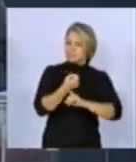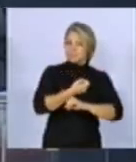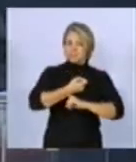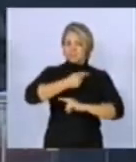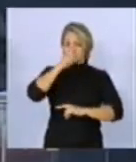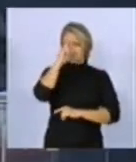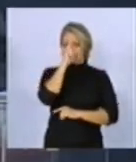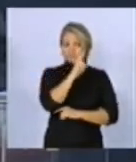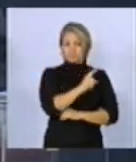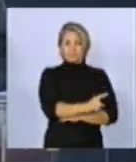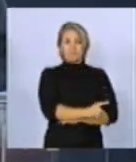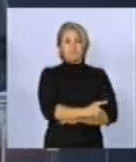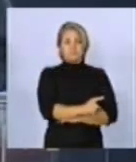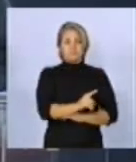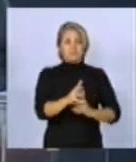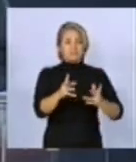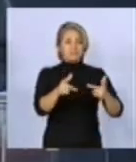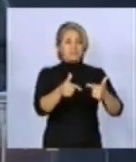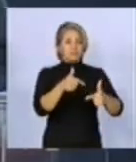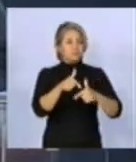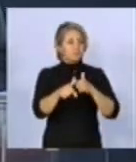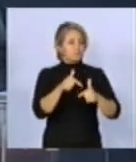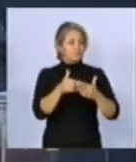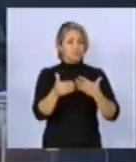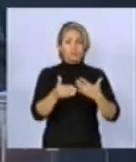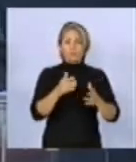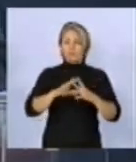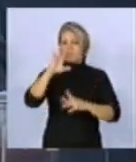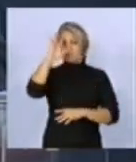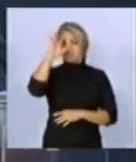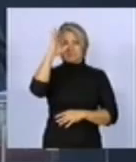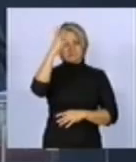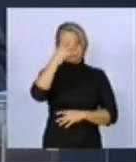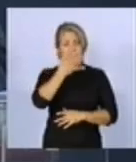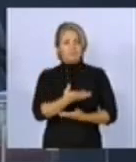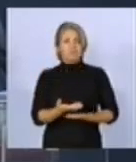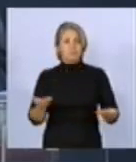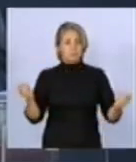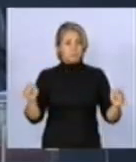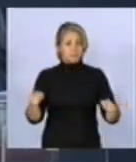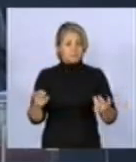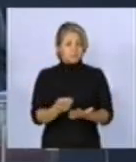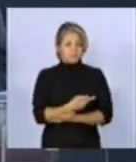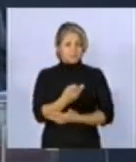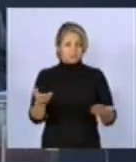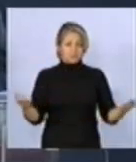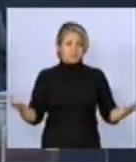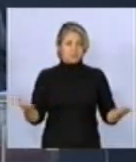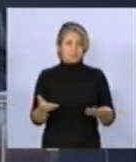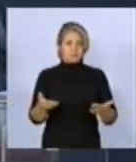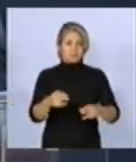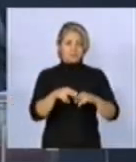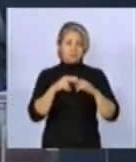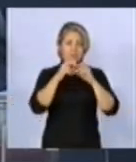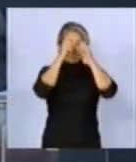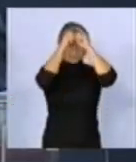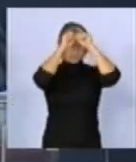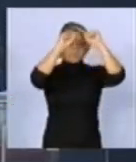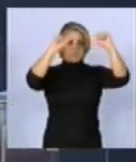destinatária dos efeitos de qualquer decisão que venha a ser tomada pela pelo